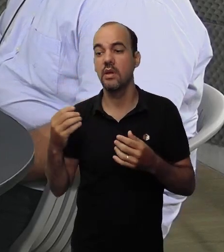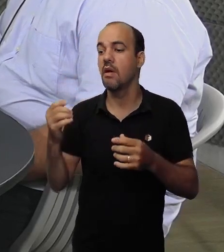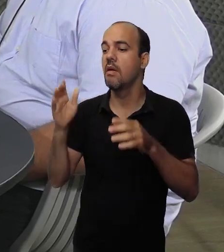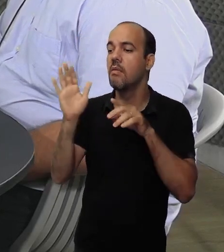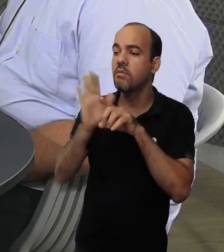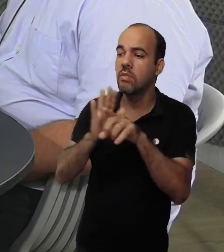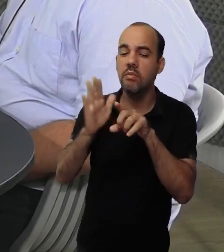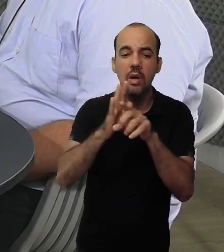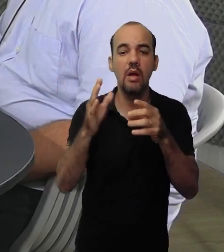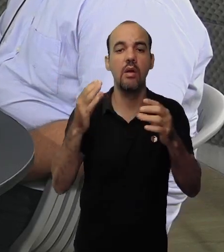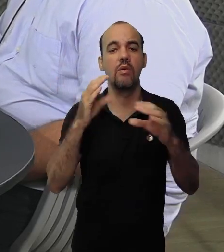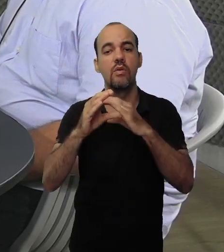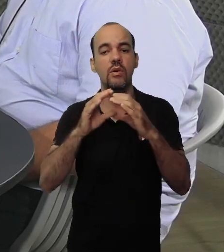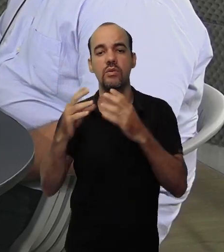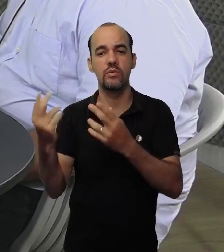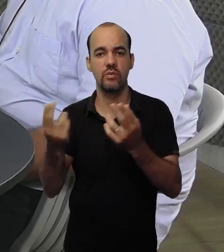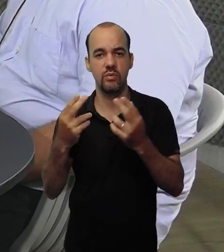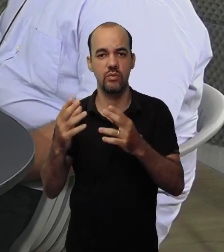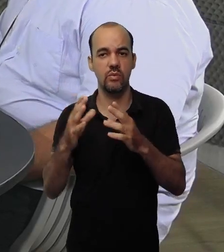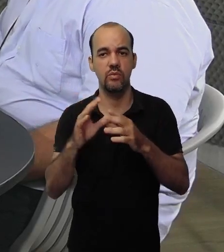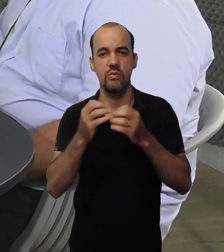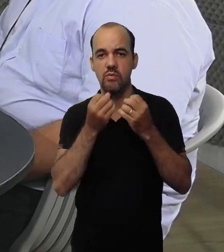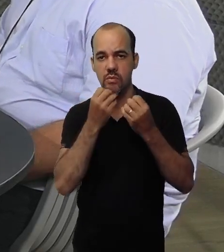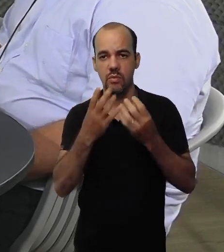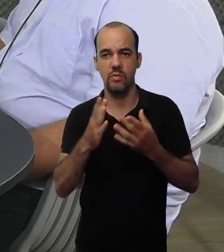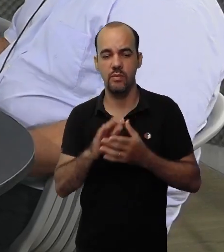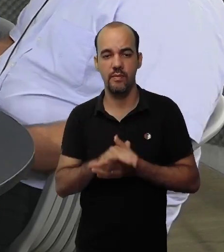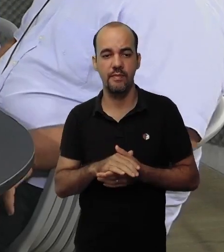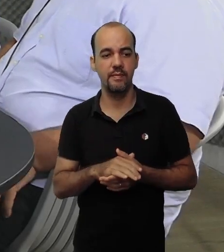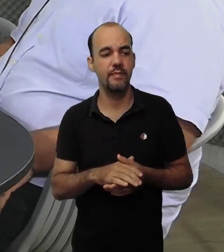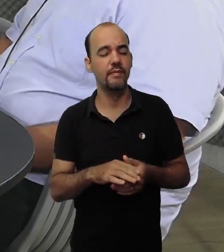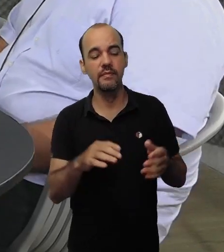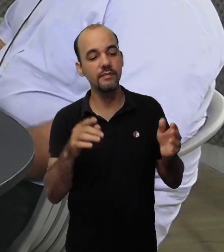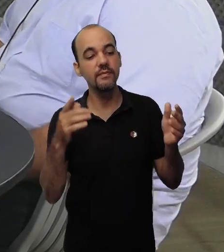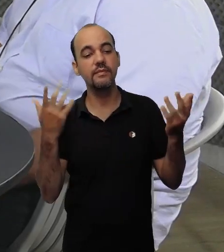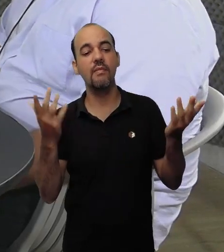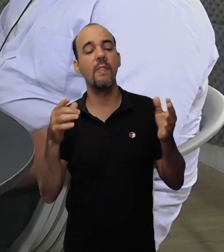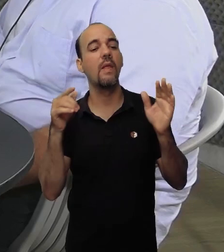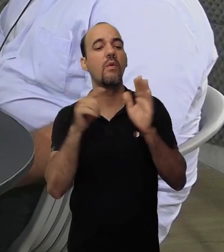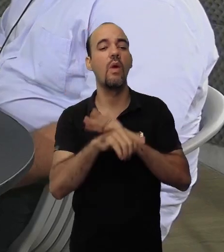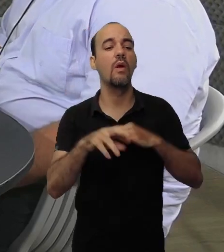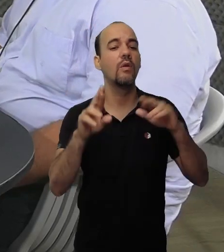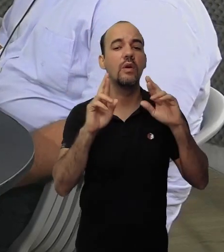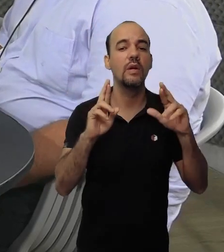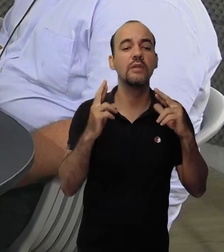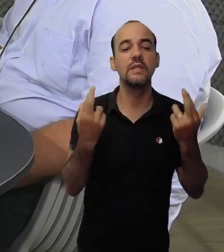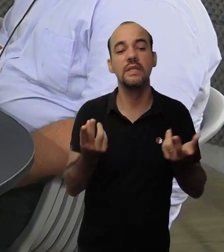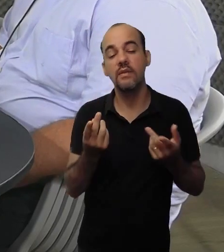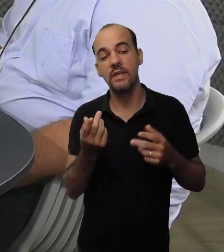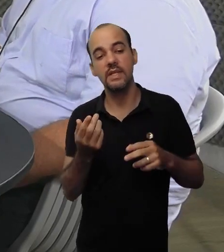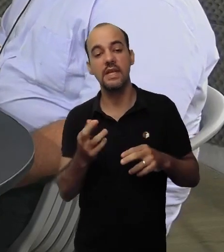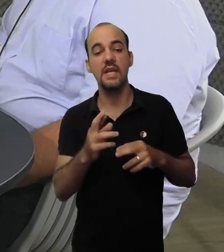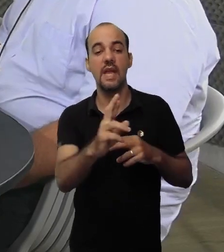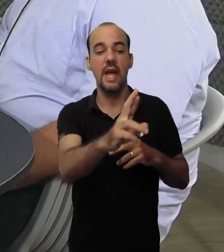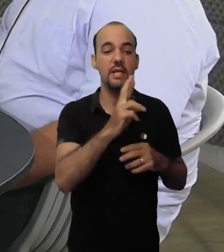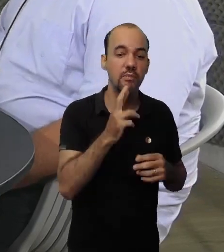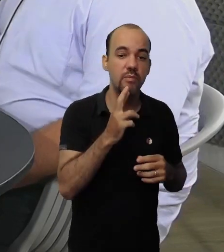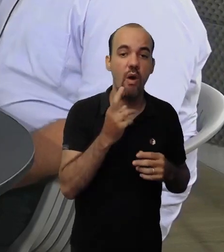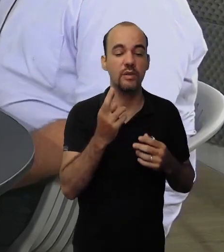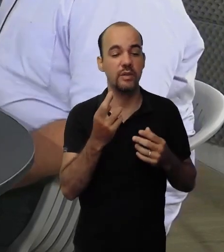pergunta. E aí eu vou fazer uma pergunta ao professor Anderson. Qual é a expectativa de resultados, né, depois de ter tido